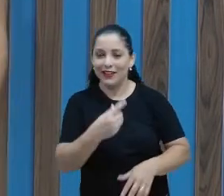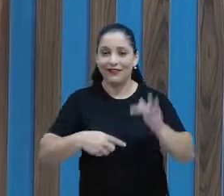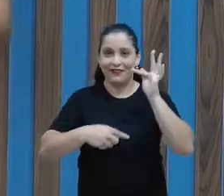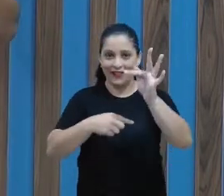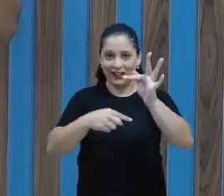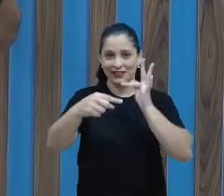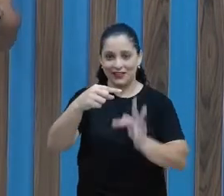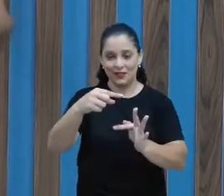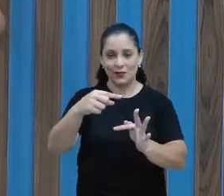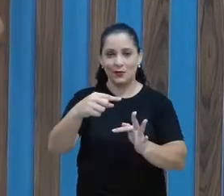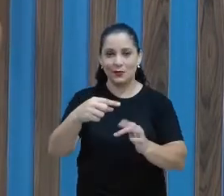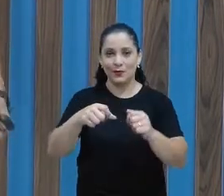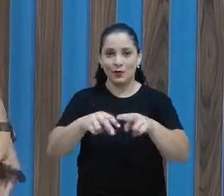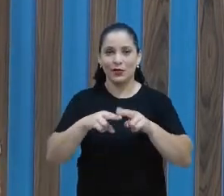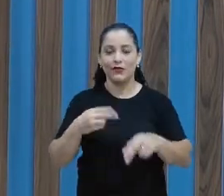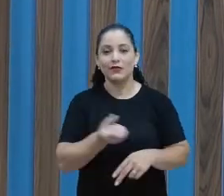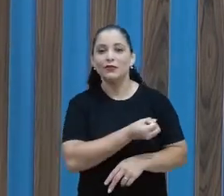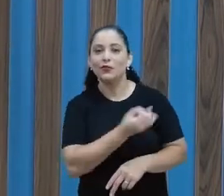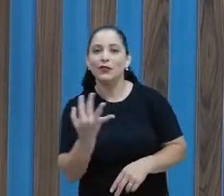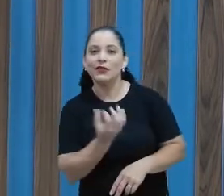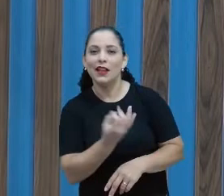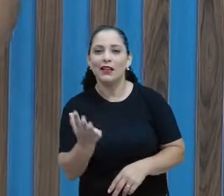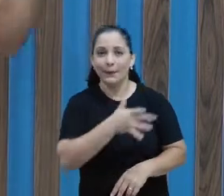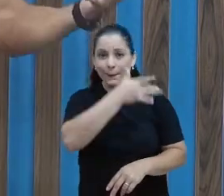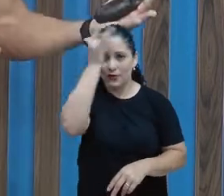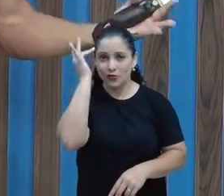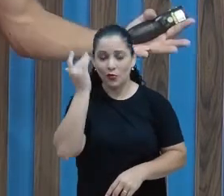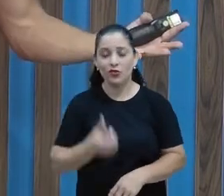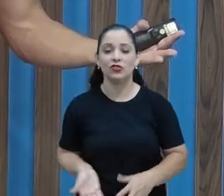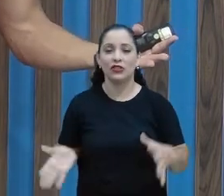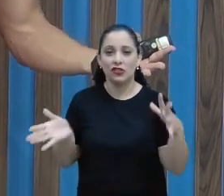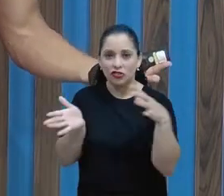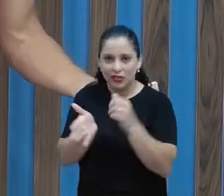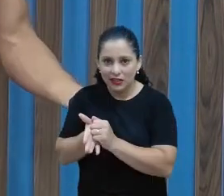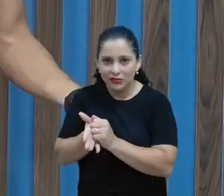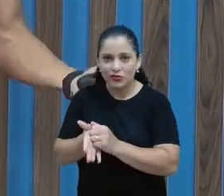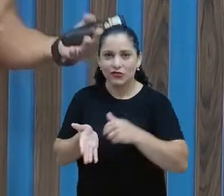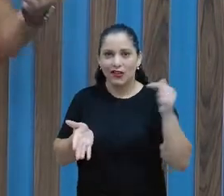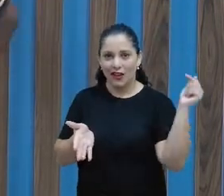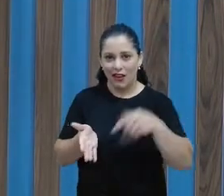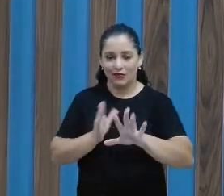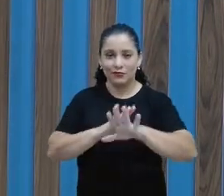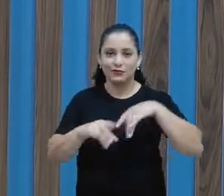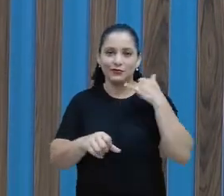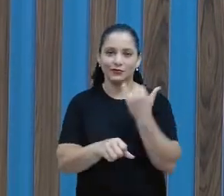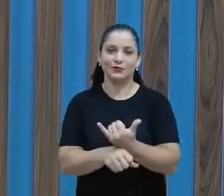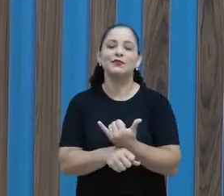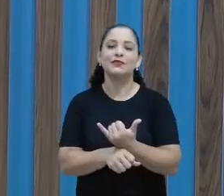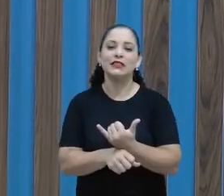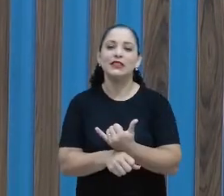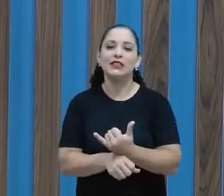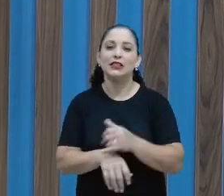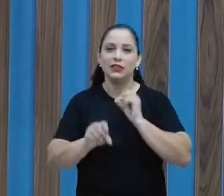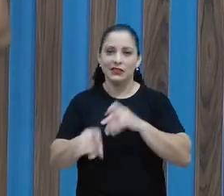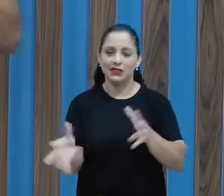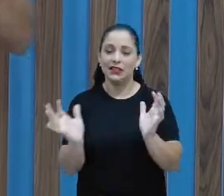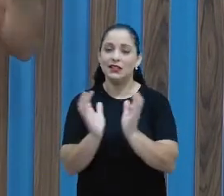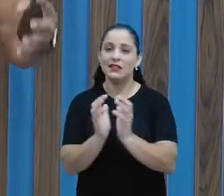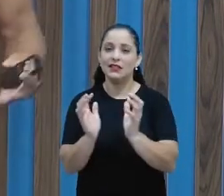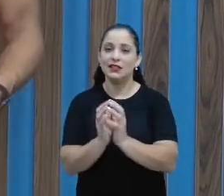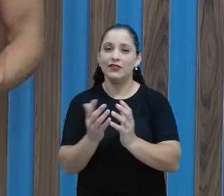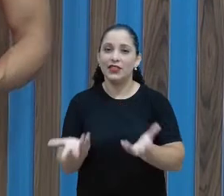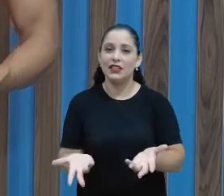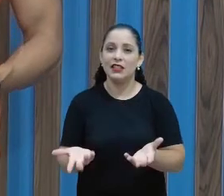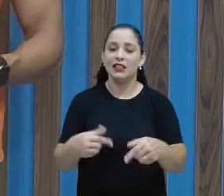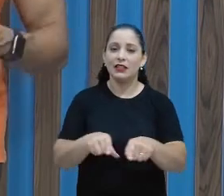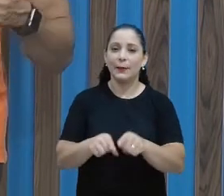aí a quantidade de pessoas que estão inscritas lá no nosso canal do Educa Recife e em relação ao